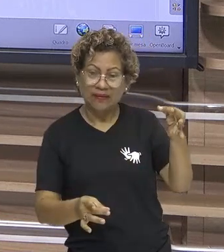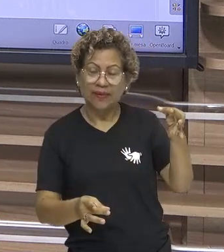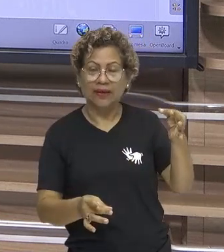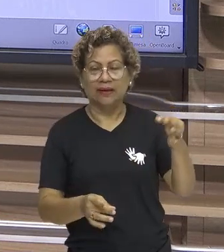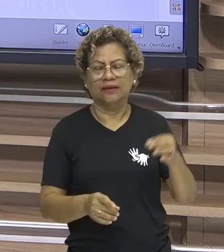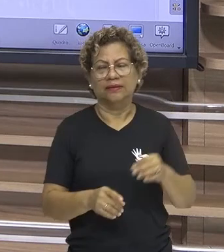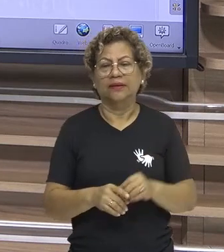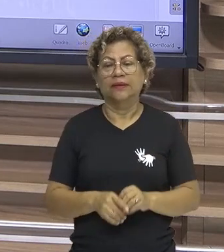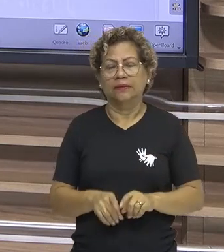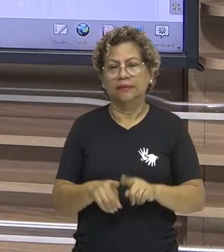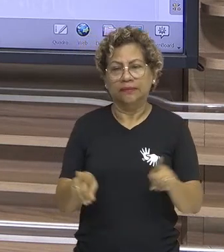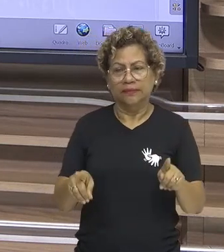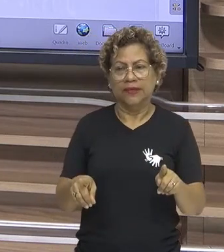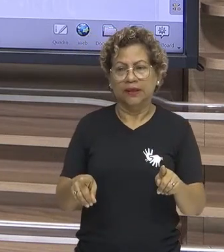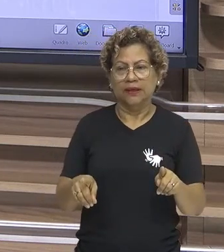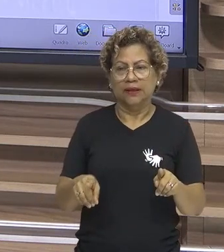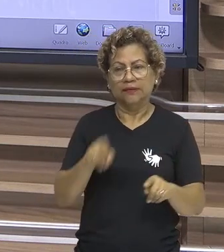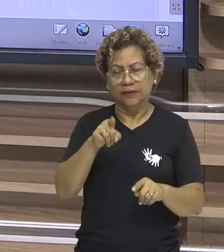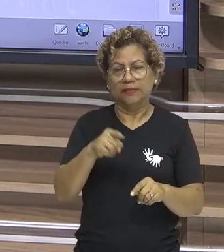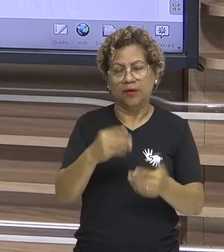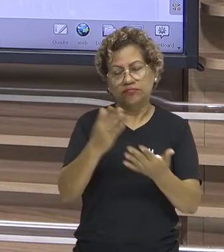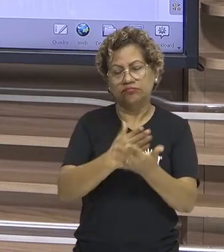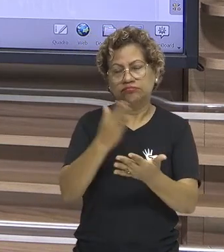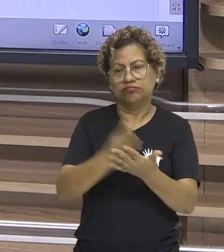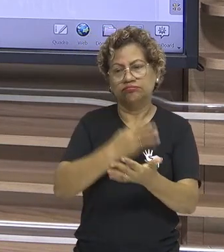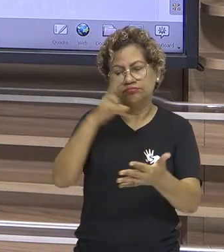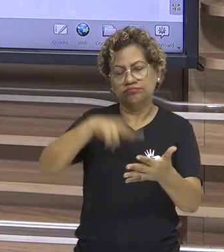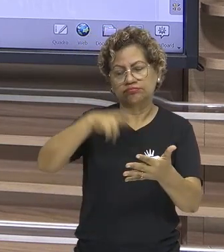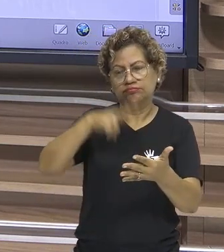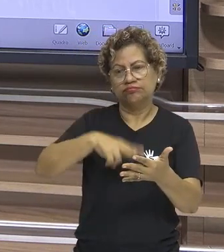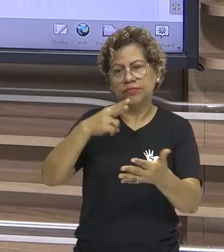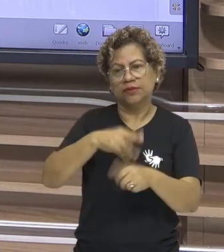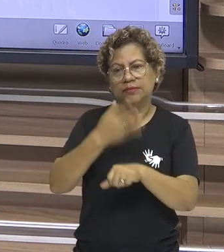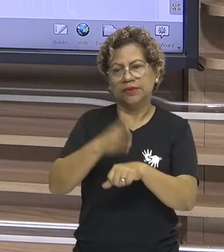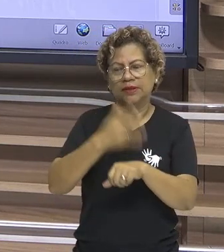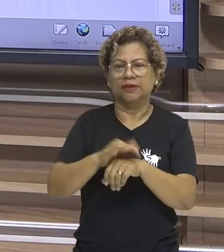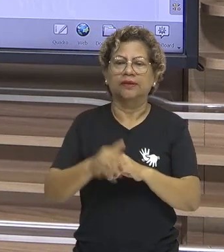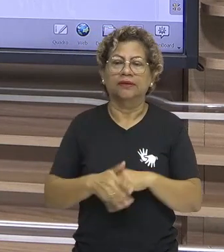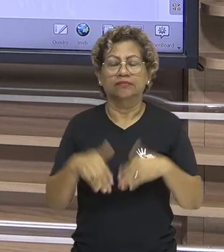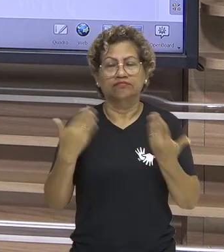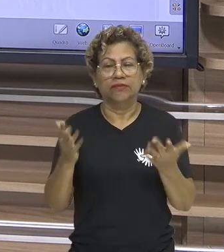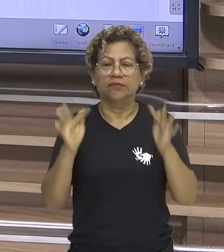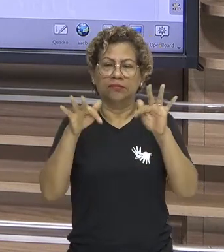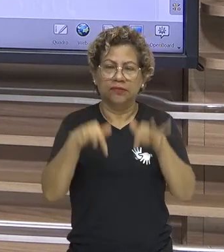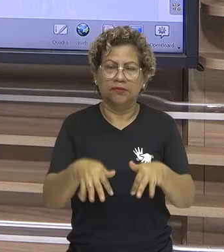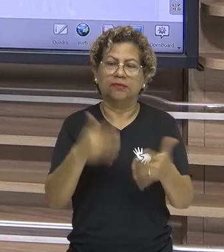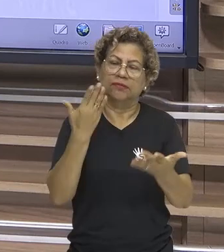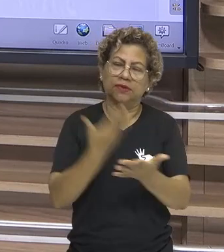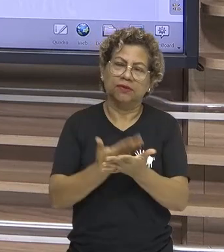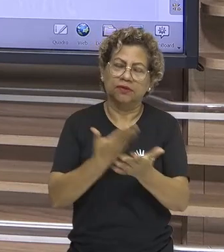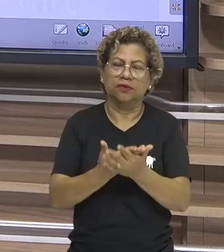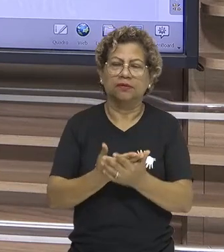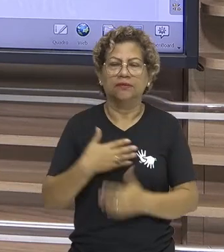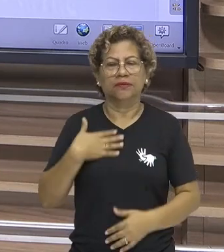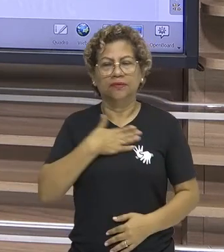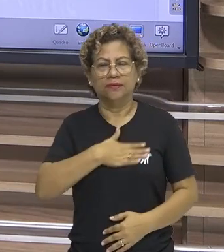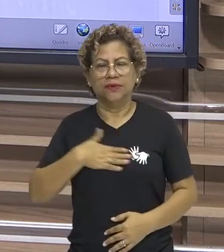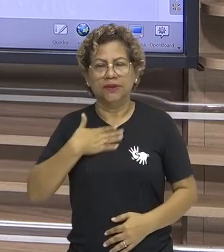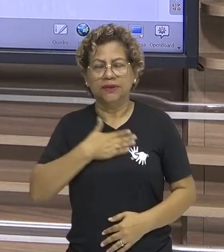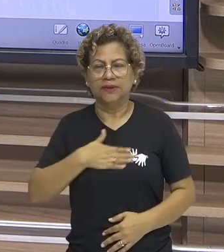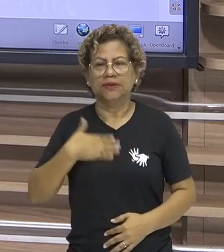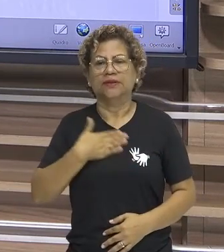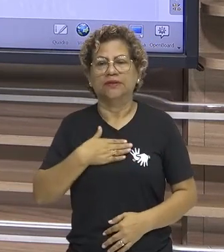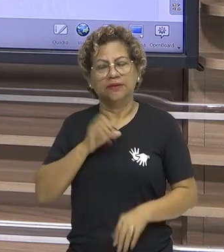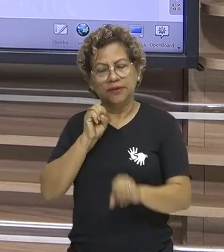encontrar pelas apostilas, enfim. Pessoal, chegamos ao final. Foi um prazer estar com